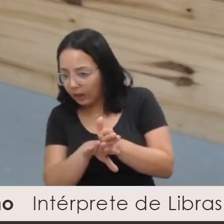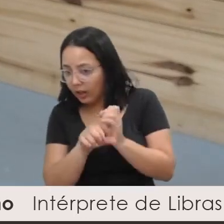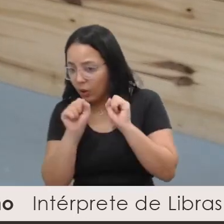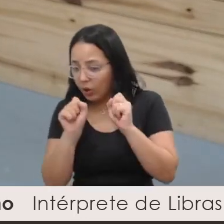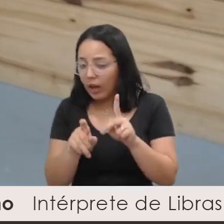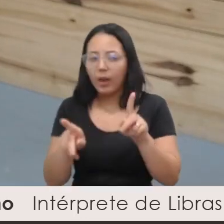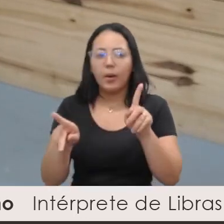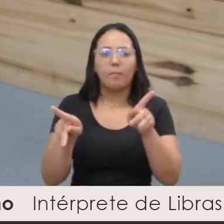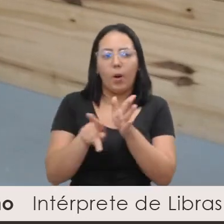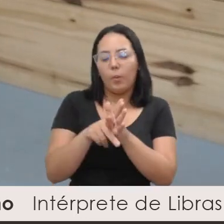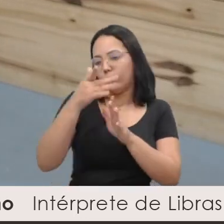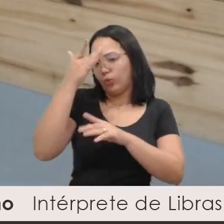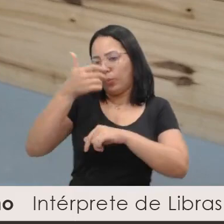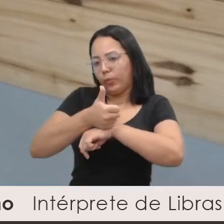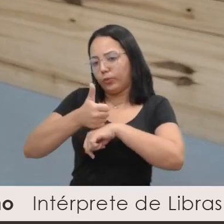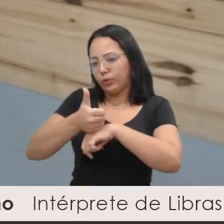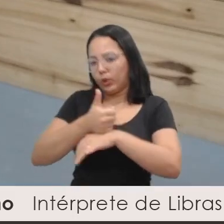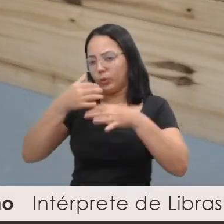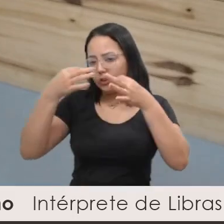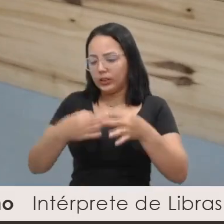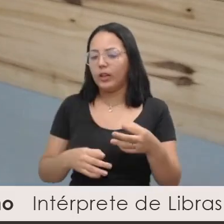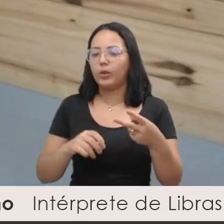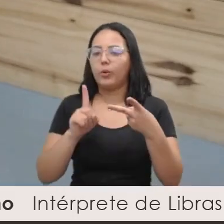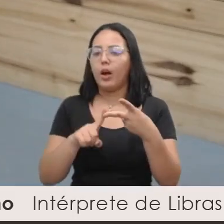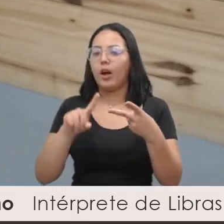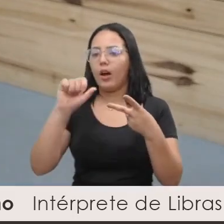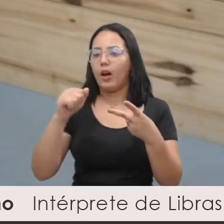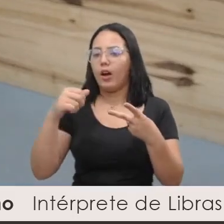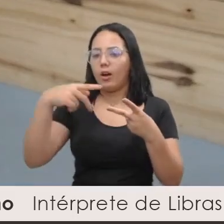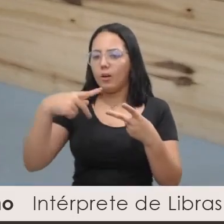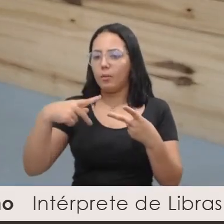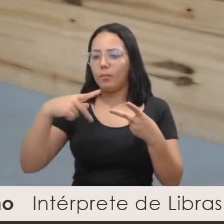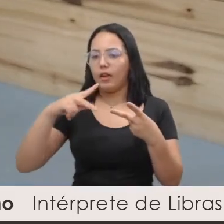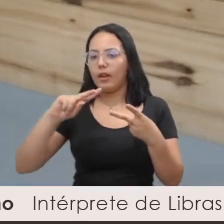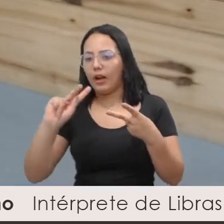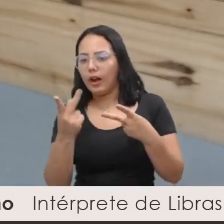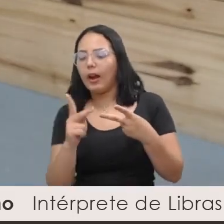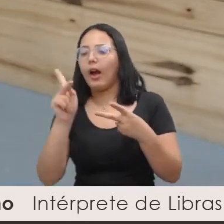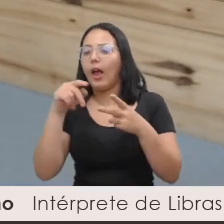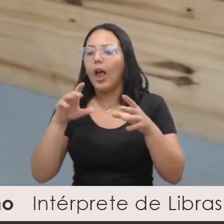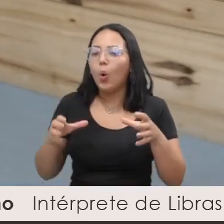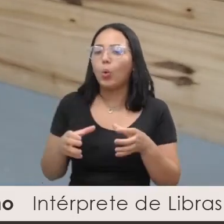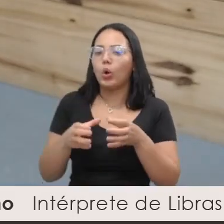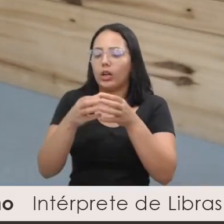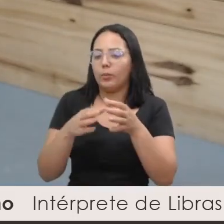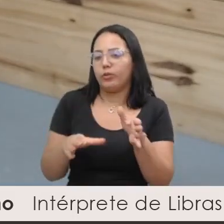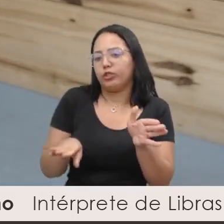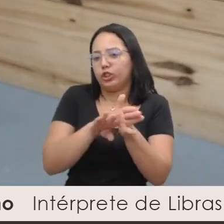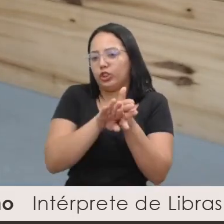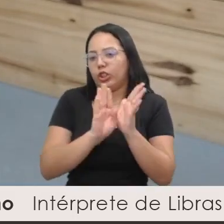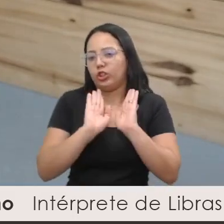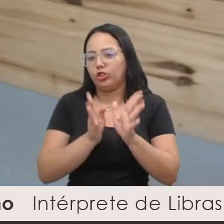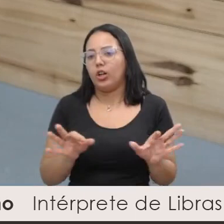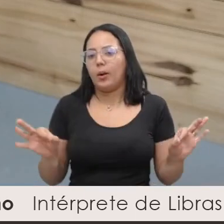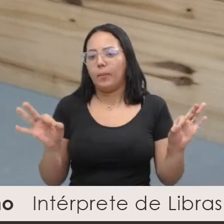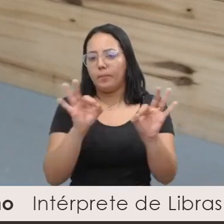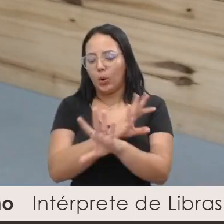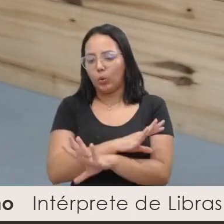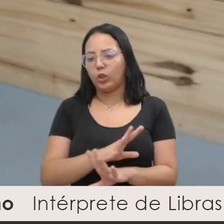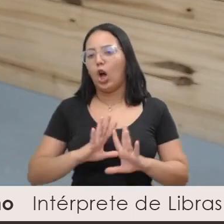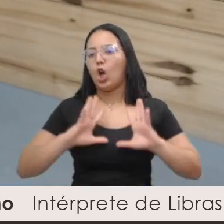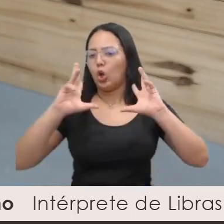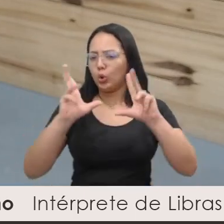mais especializado. Né? Já o APH justamente é esse, a equipe que vai chegar já com todo